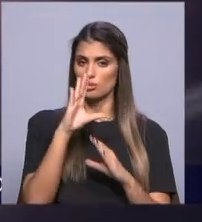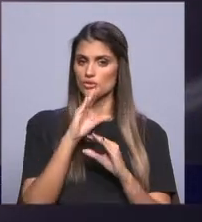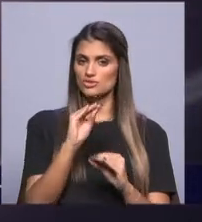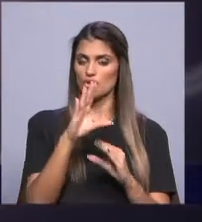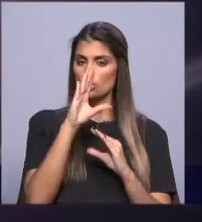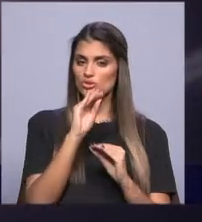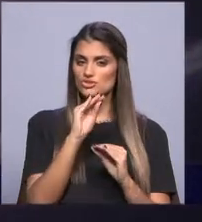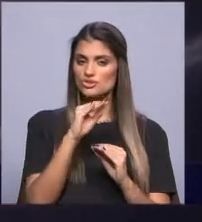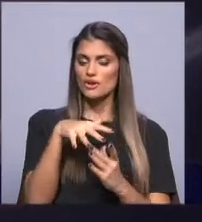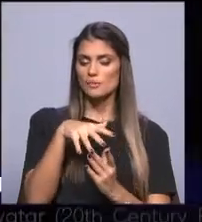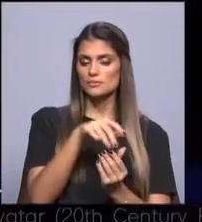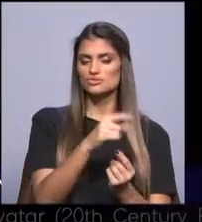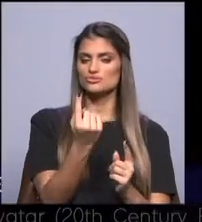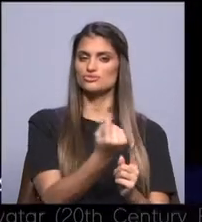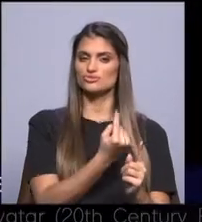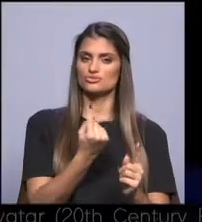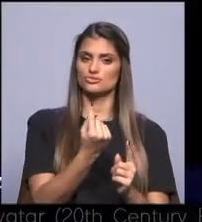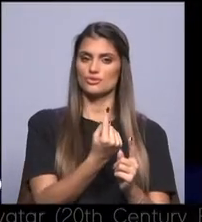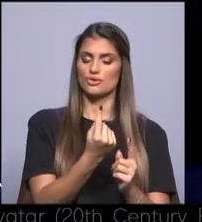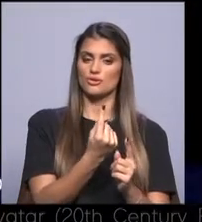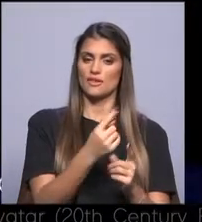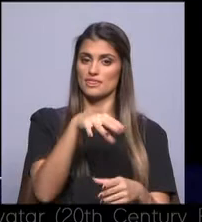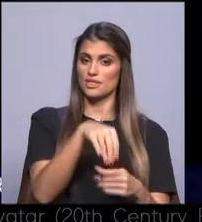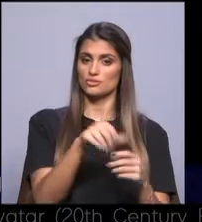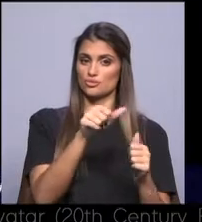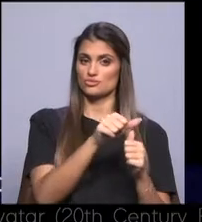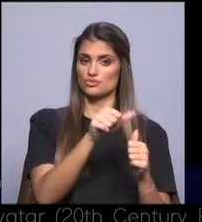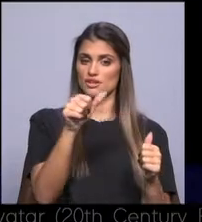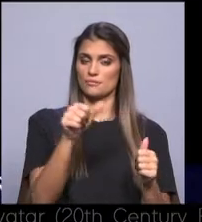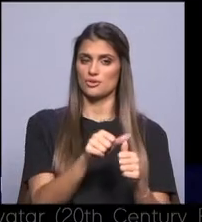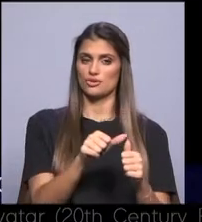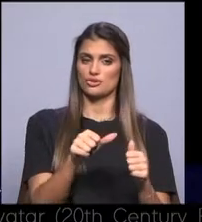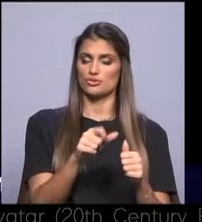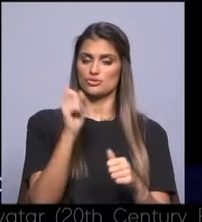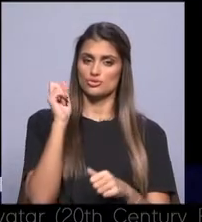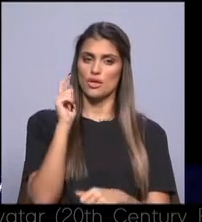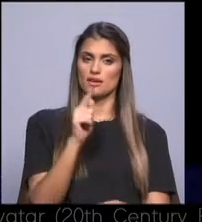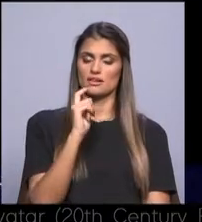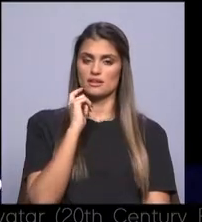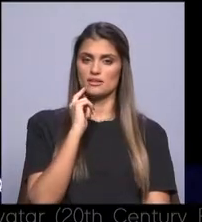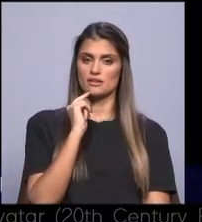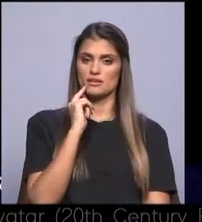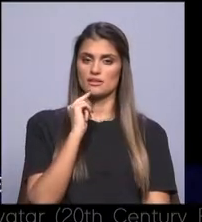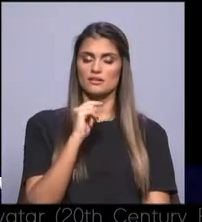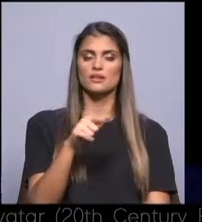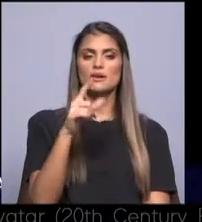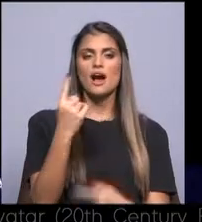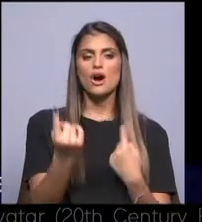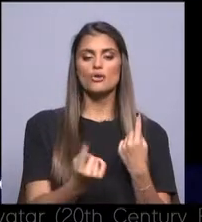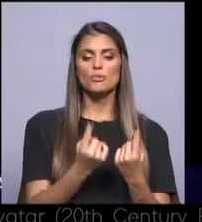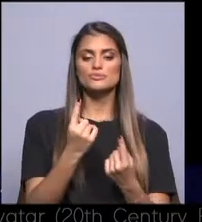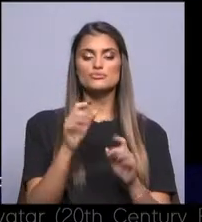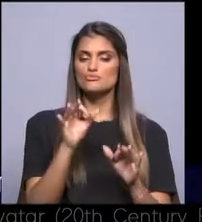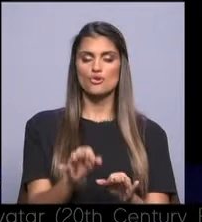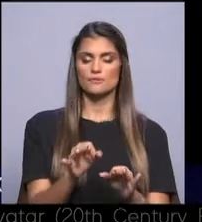orbitam planetas fora do nosso próprio sistema solar. Houve algumas suspeitas, nomeadamente há alguns anos, de uma dessas exoluas, mas que não se